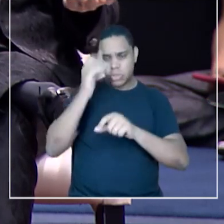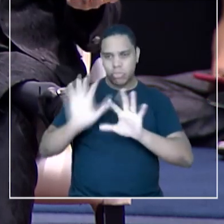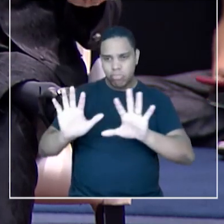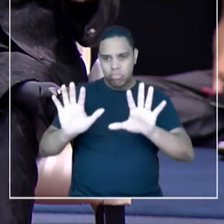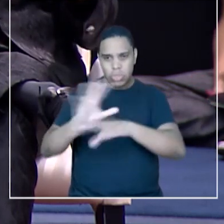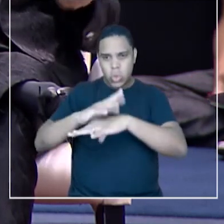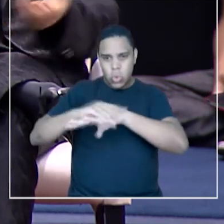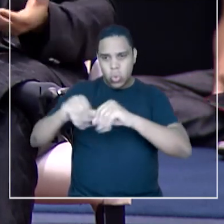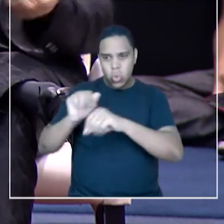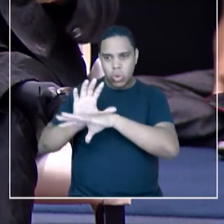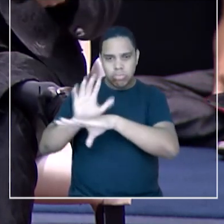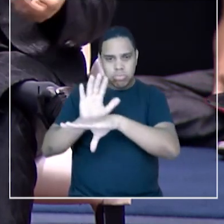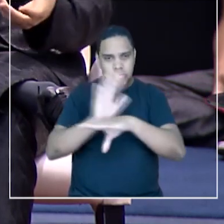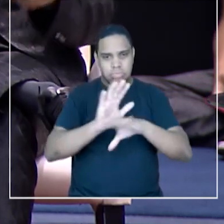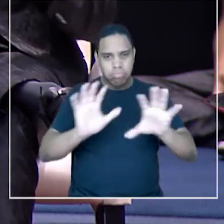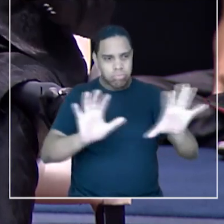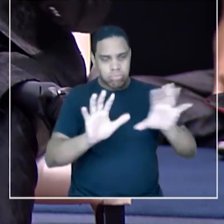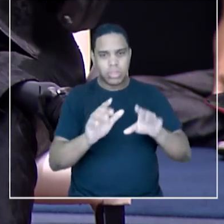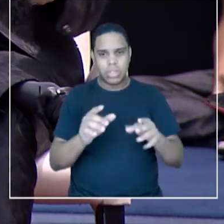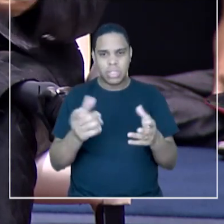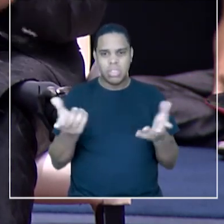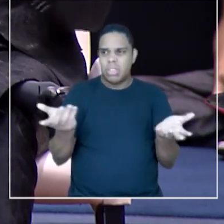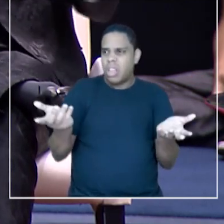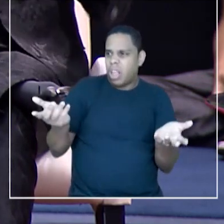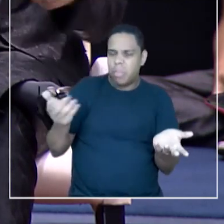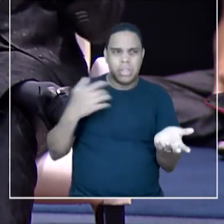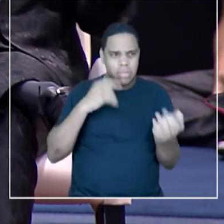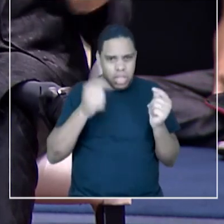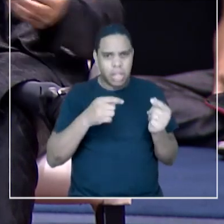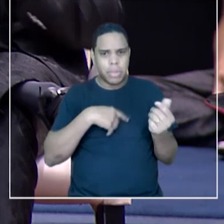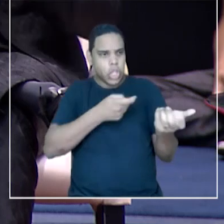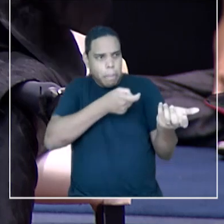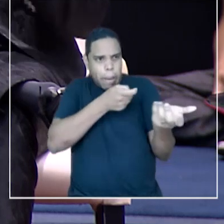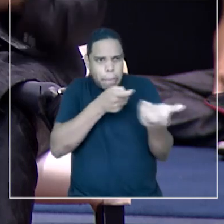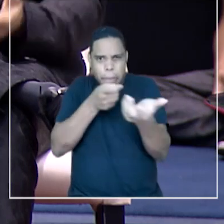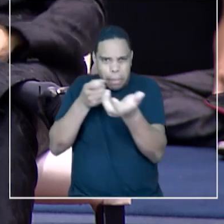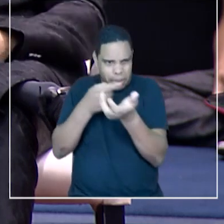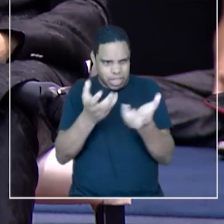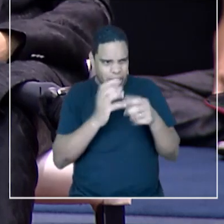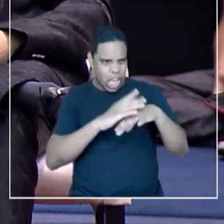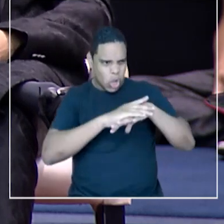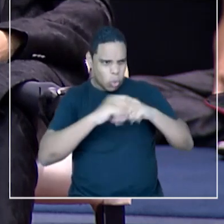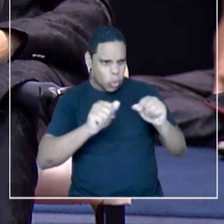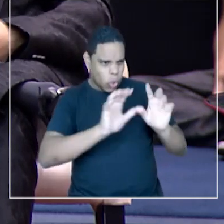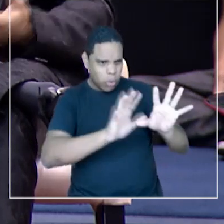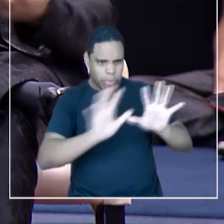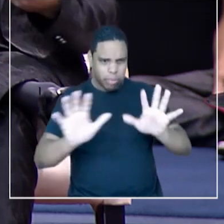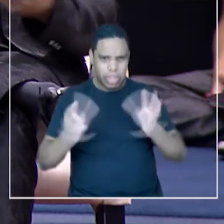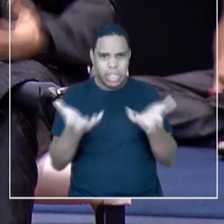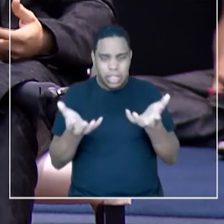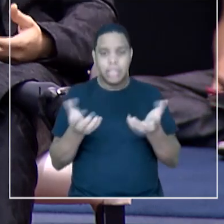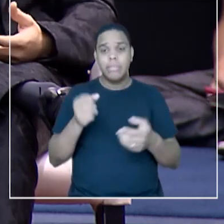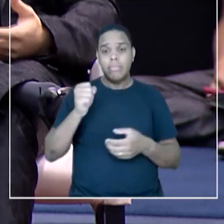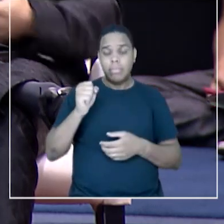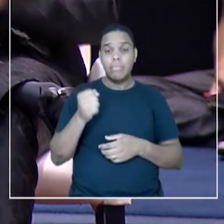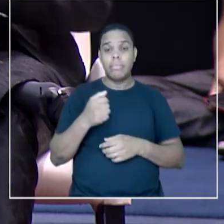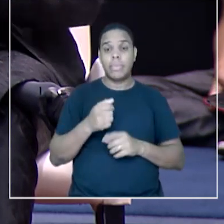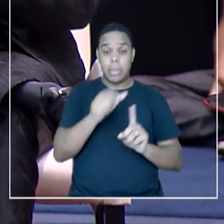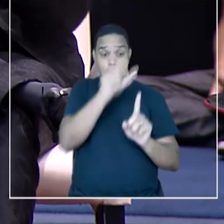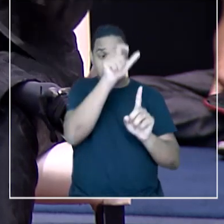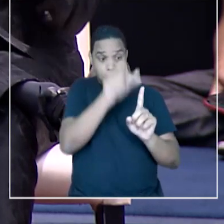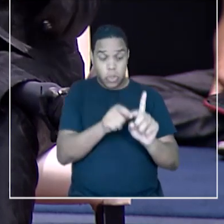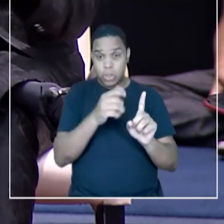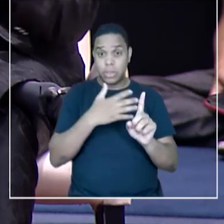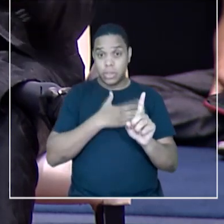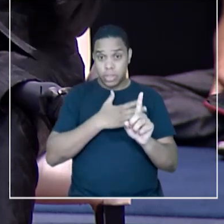eles, tipo, tenho, mas é um jogo de Battle Royale, tem certeza? E tal. Eu falei, pô, tenho. E aí o meu personagem ele virou o